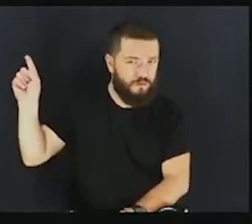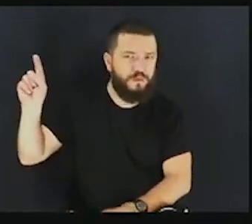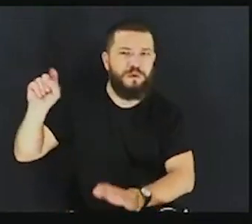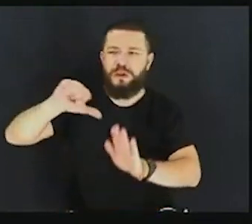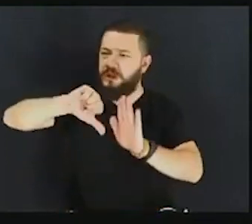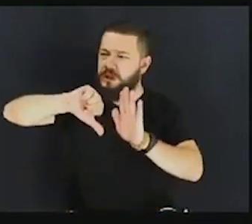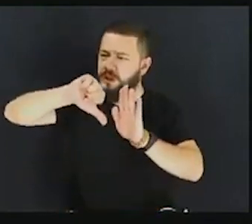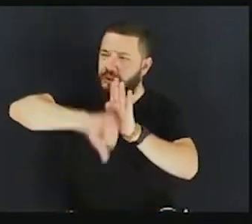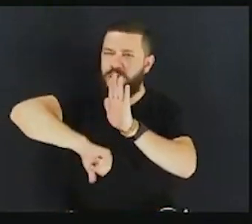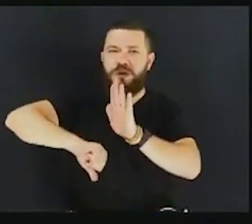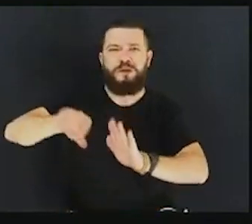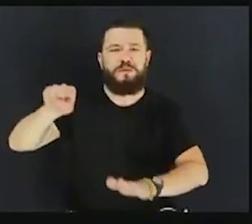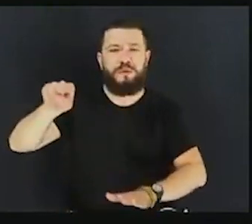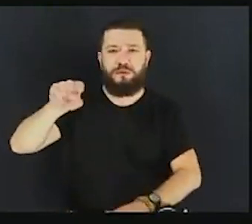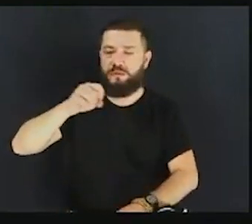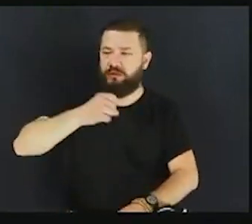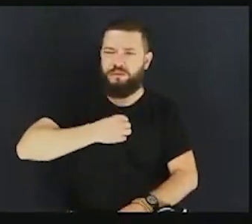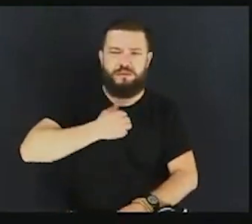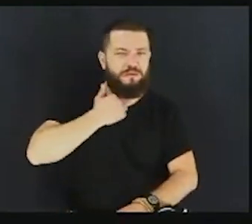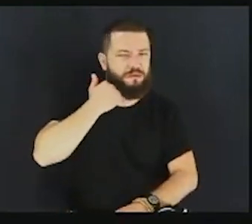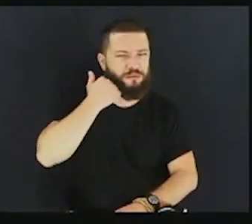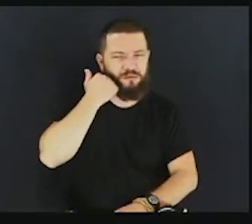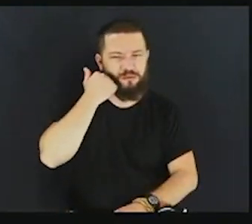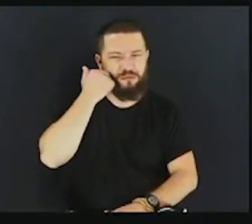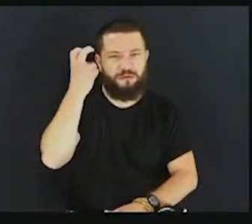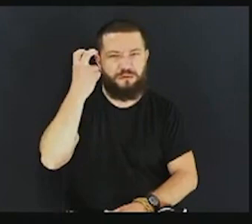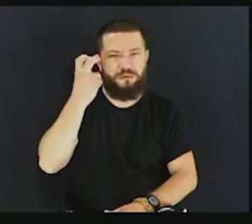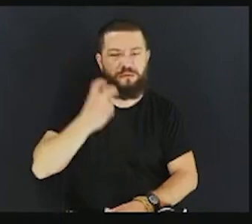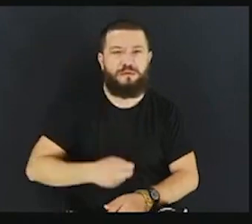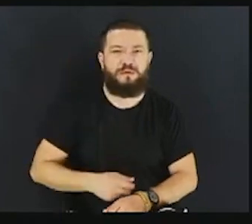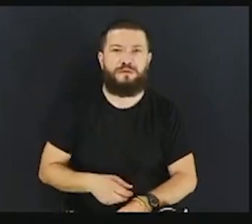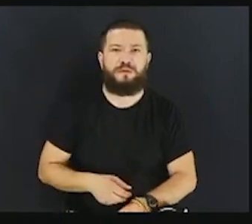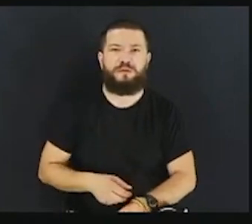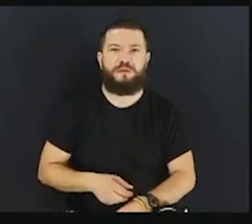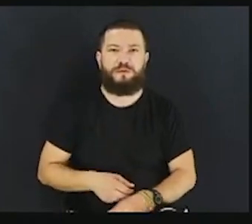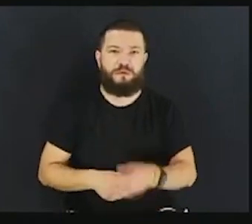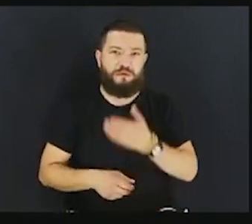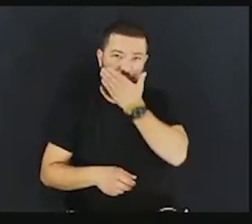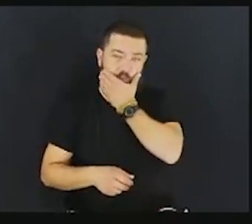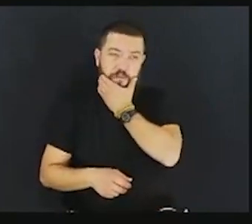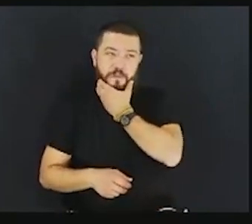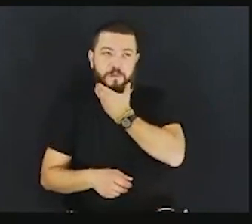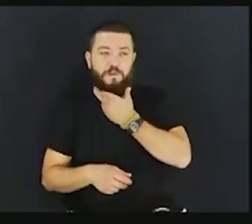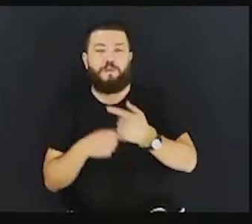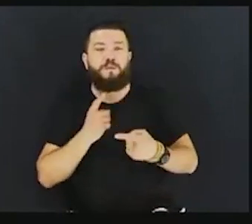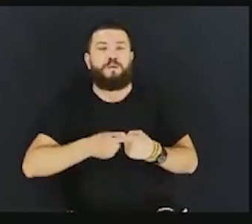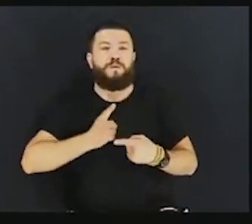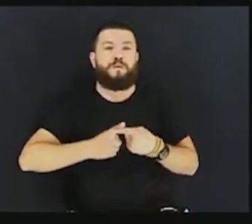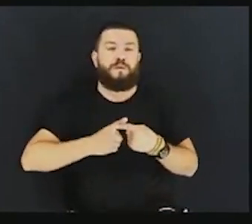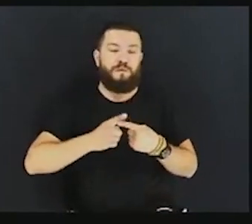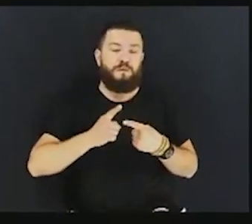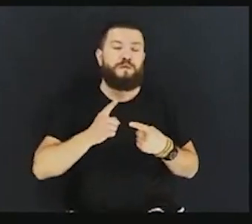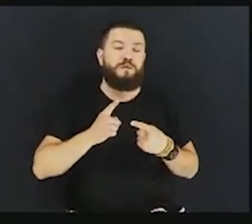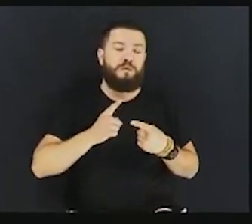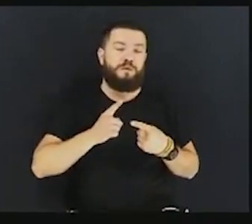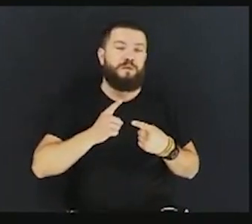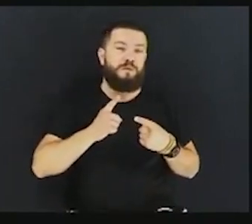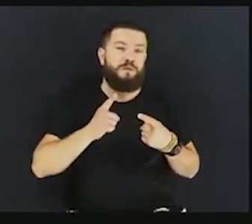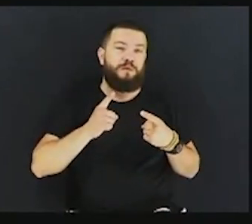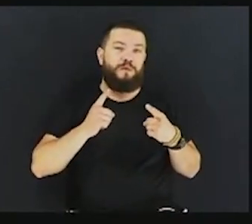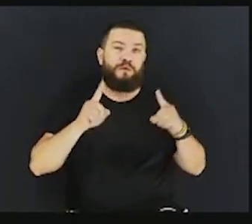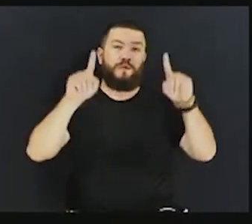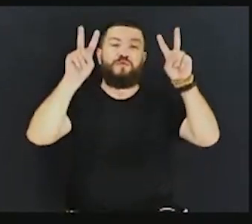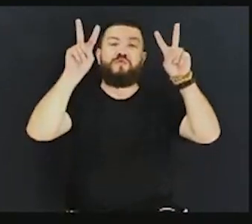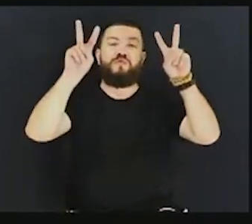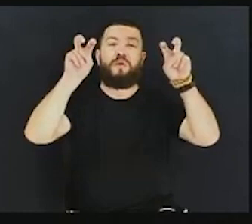e nós precisamos de atitudes aqui. Porque romper com a questão da violência é uma condição permanente e precisa que